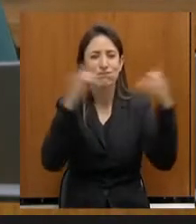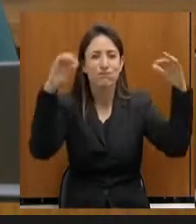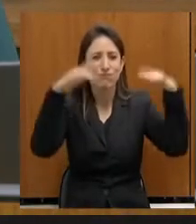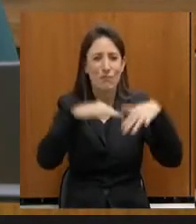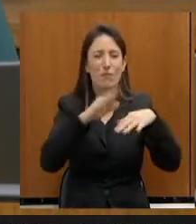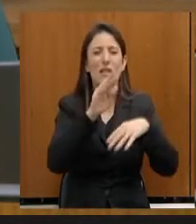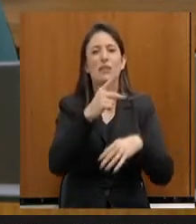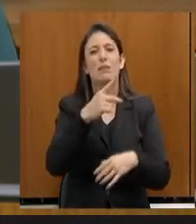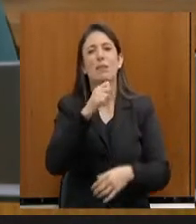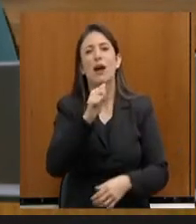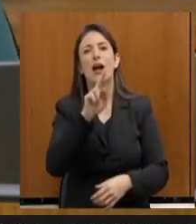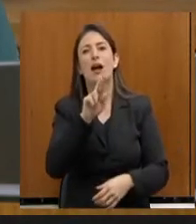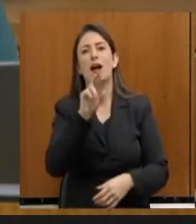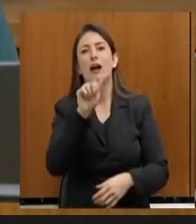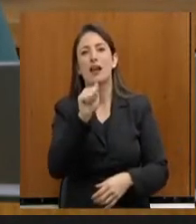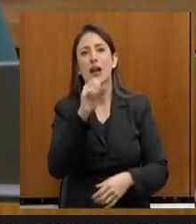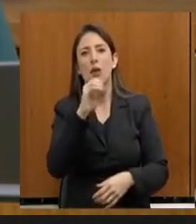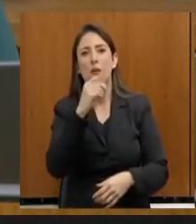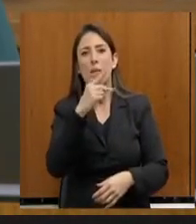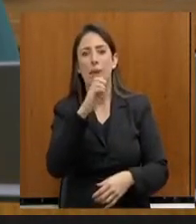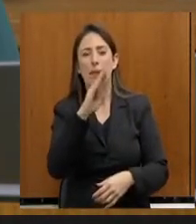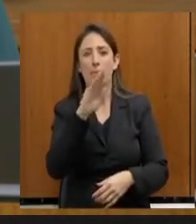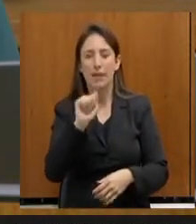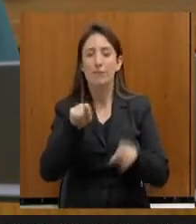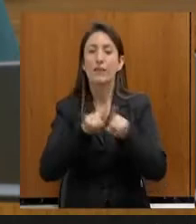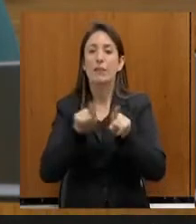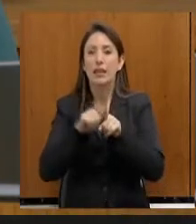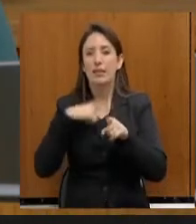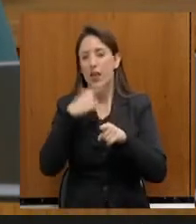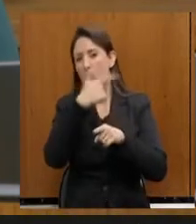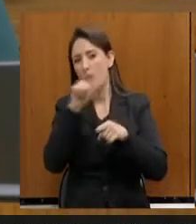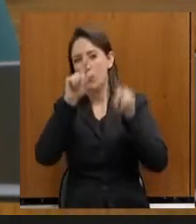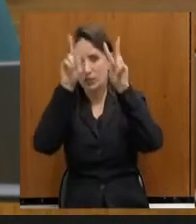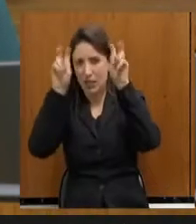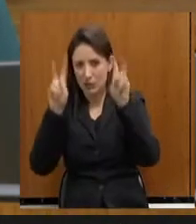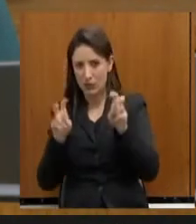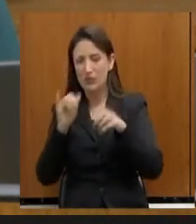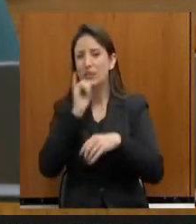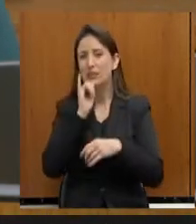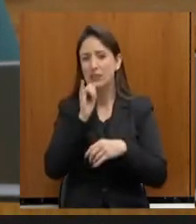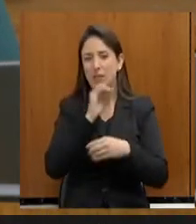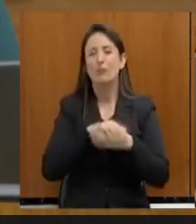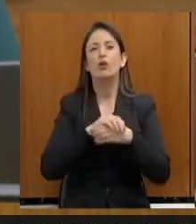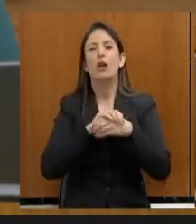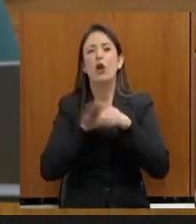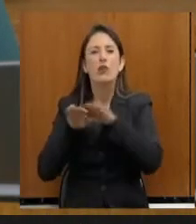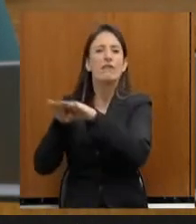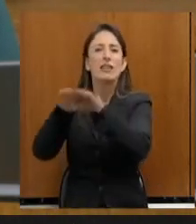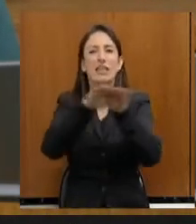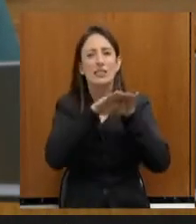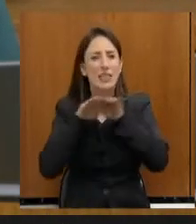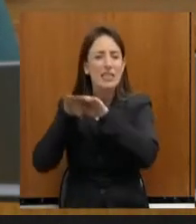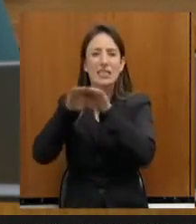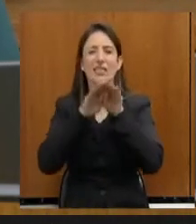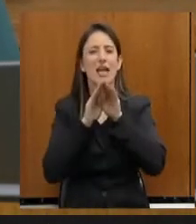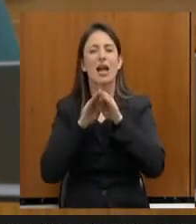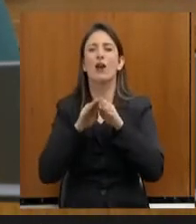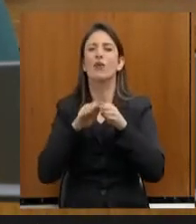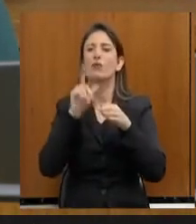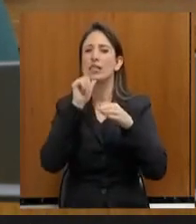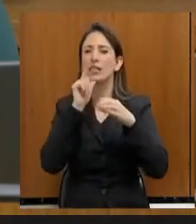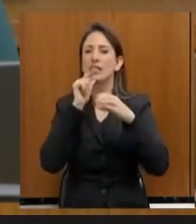proposta encaminhada à essa Assembleia Legislativa com uma universalização do saneamento nos municípios impactados